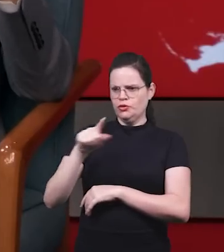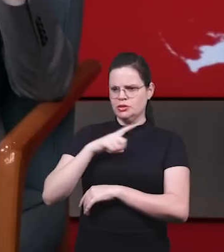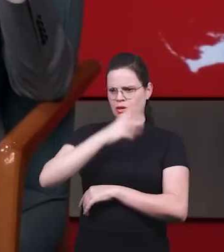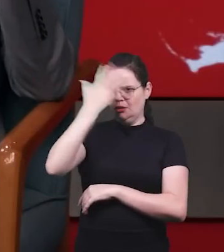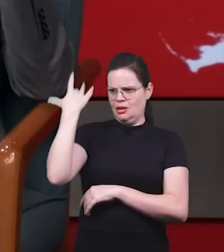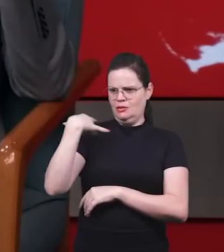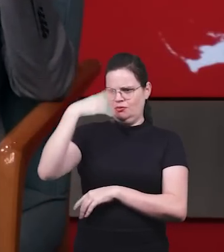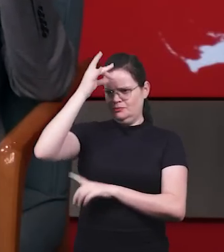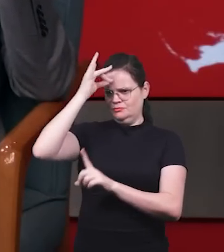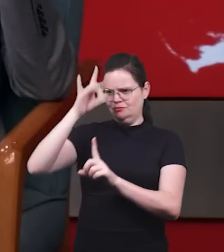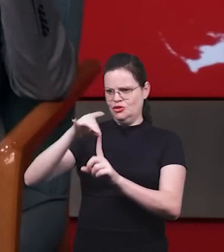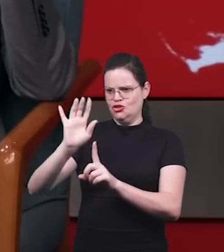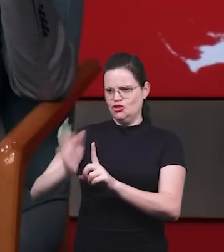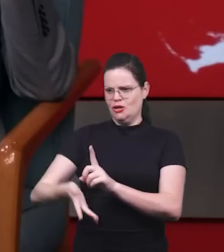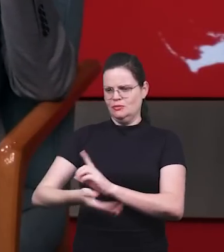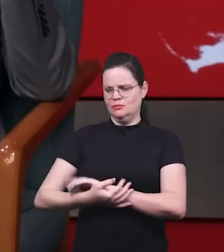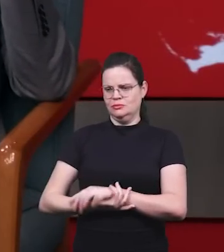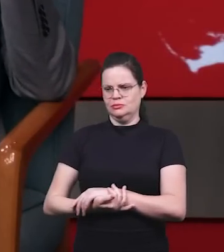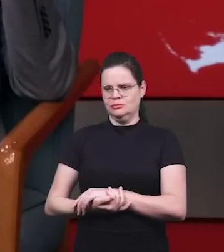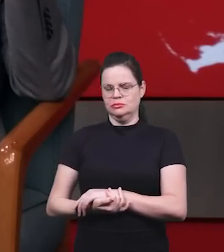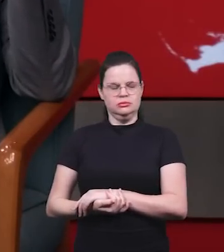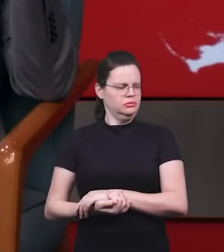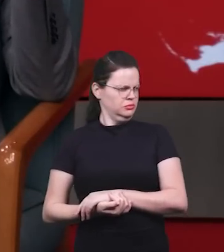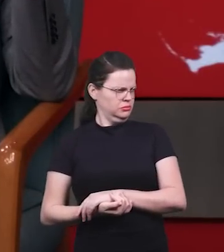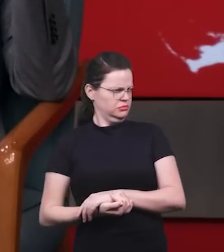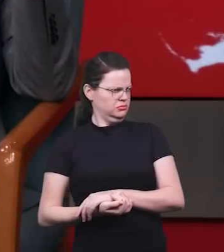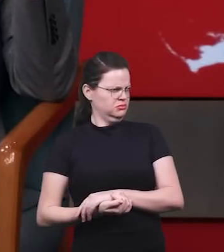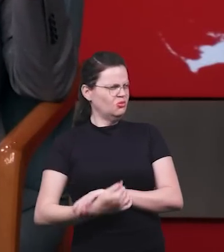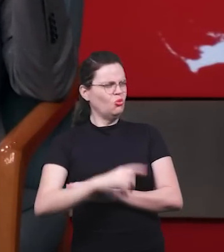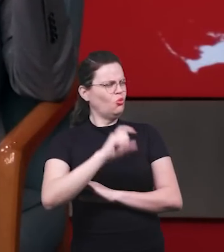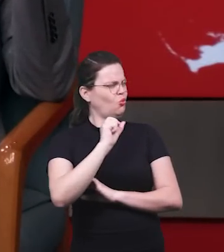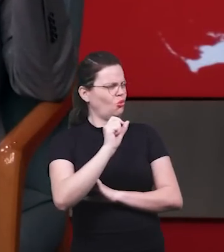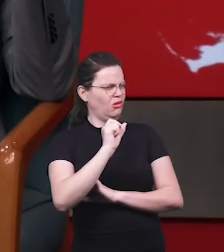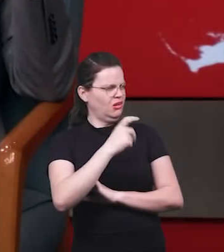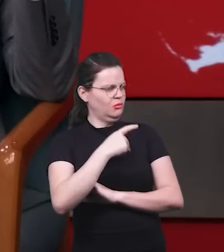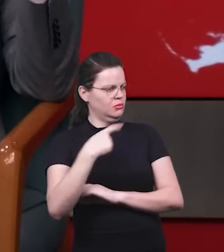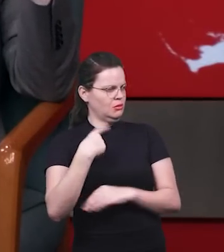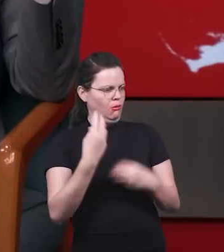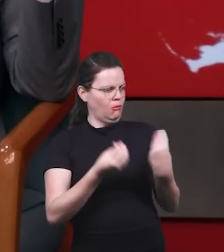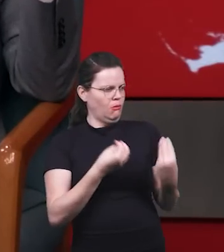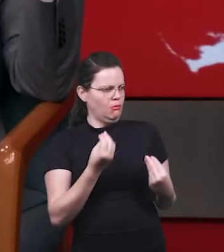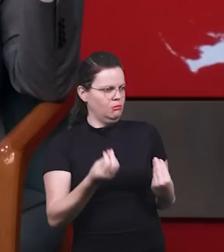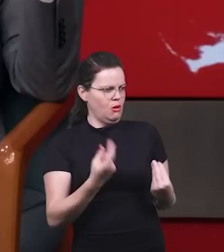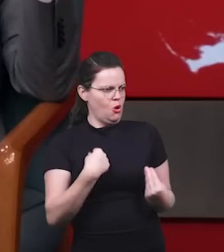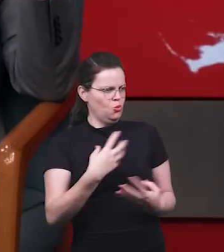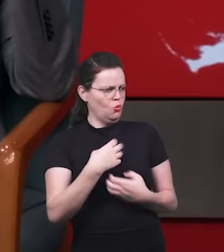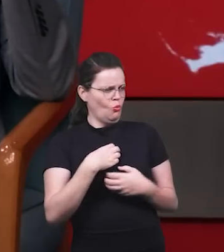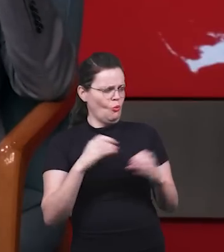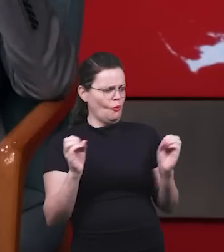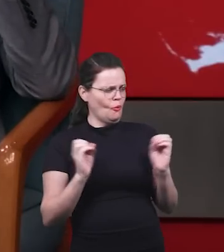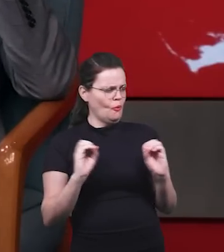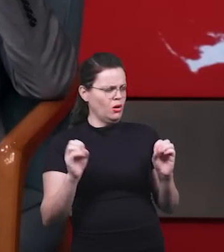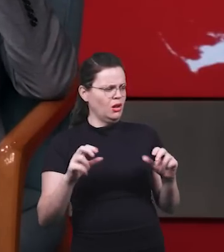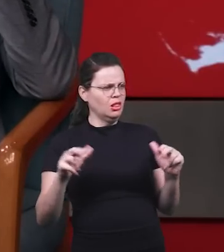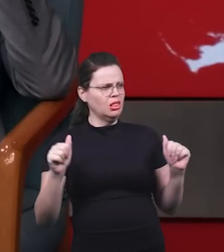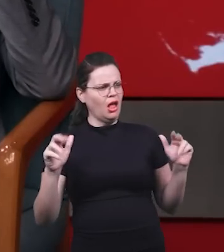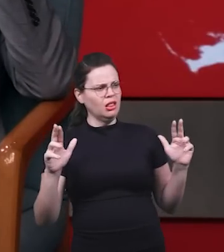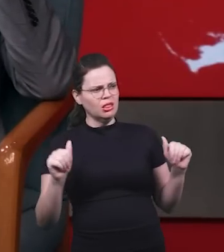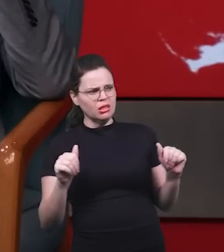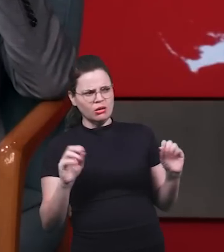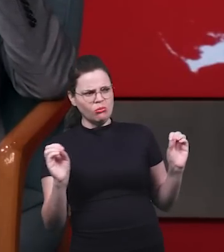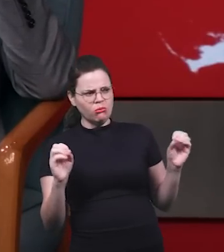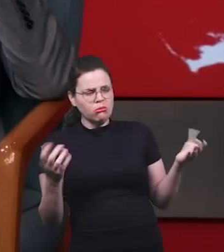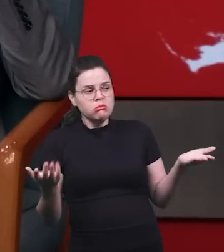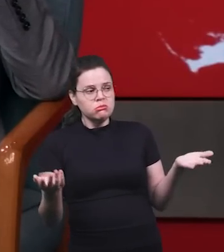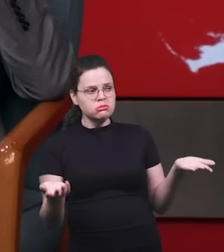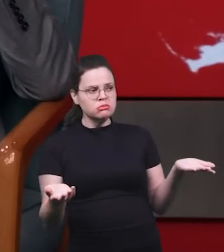você foi batizado com o Espírito Santo. Eu disse: pastor, como que eu fui batizado com o Espírito Santo? Eu não senti